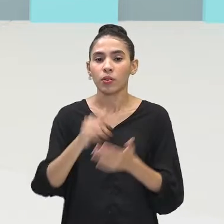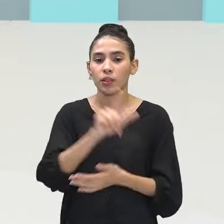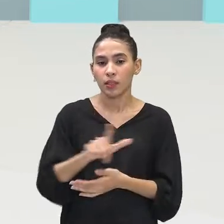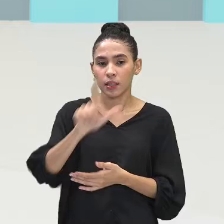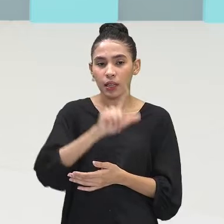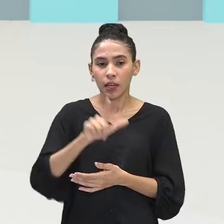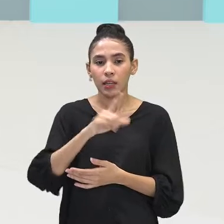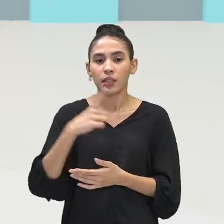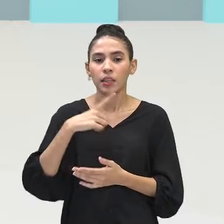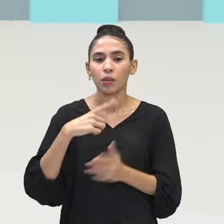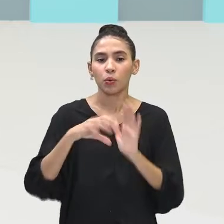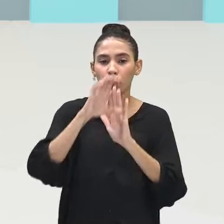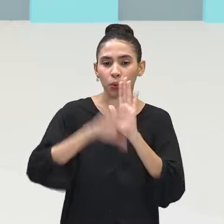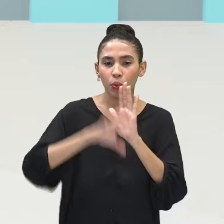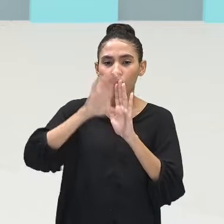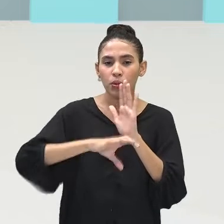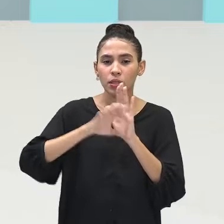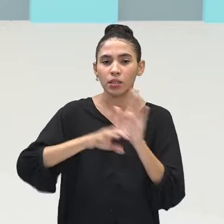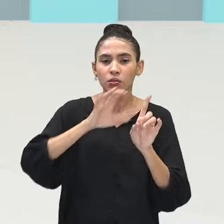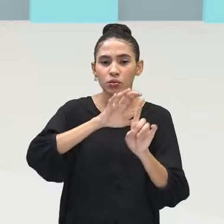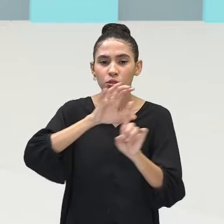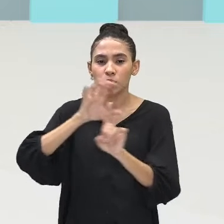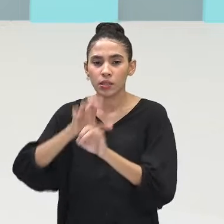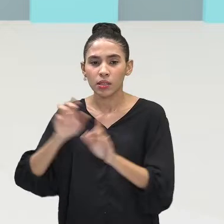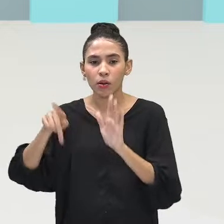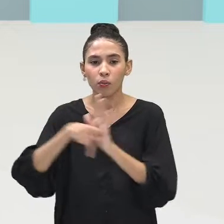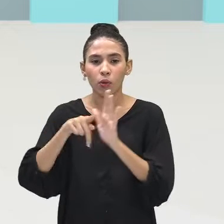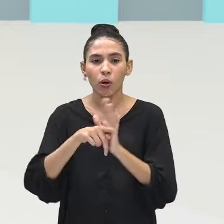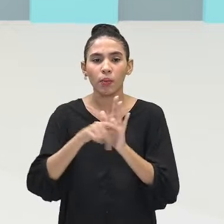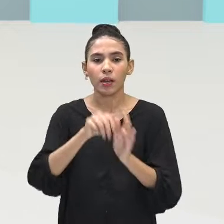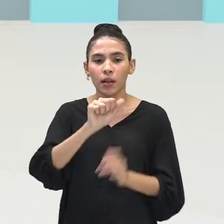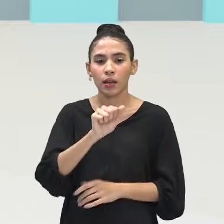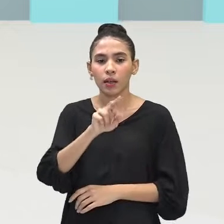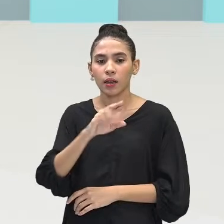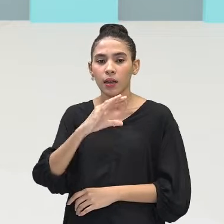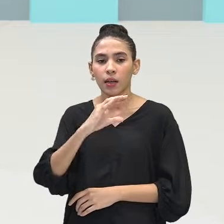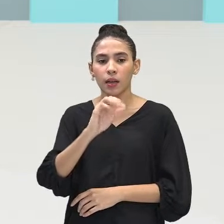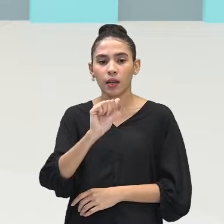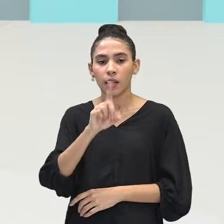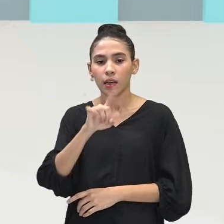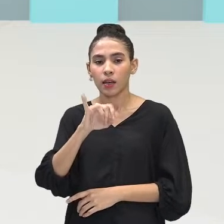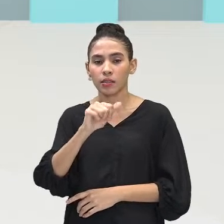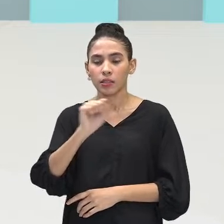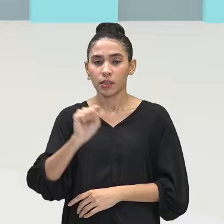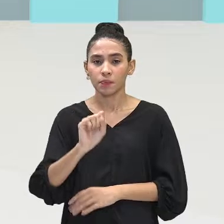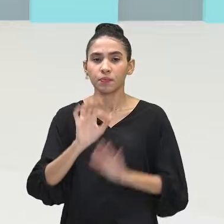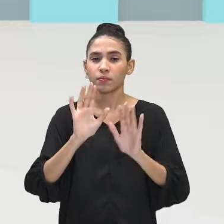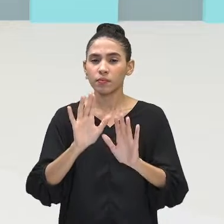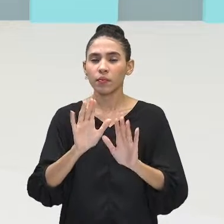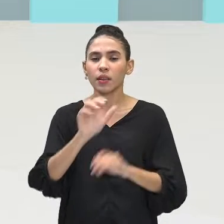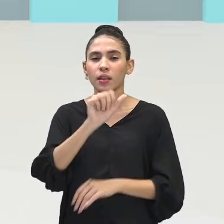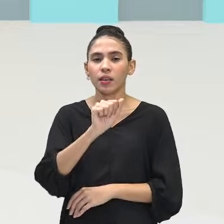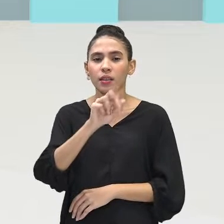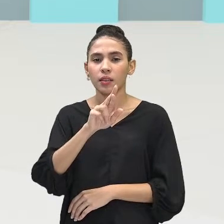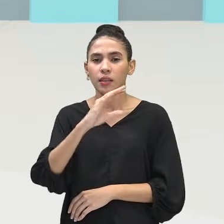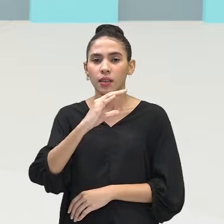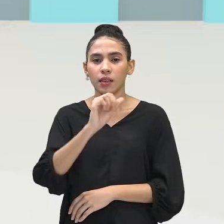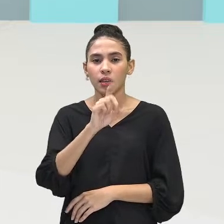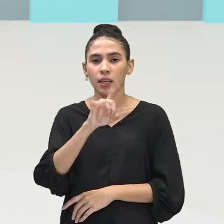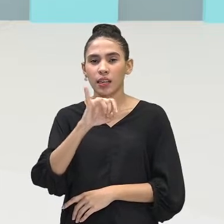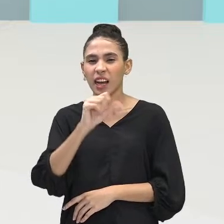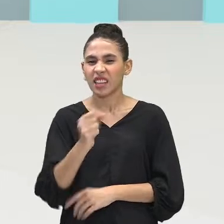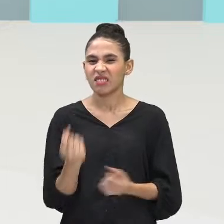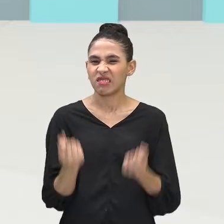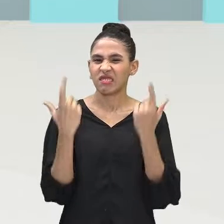estilístico inspirava-se no das Arcádias. Antes de eu avançar, deixa eu explicar só o que seria Arcádias, porque parece um pouco estranho